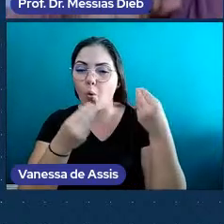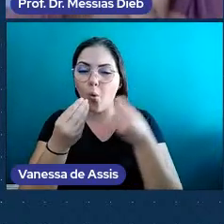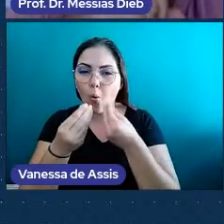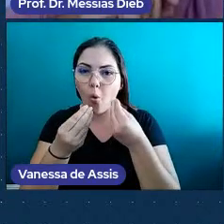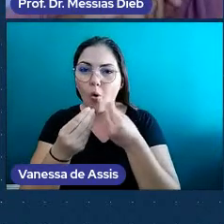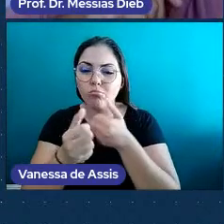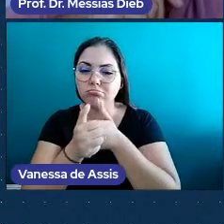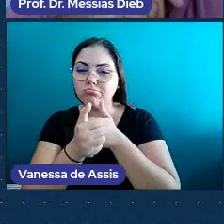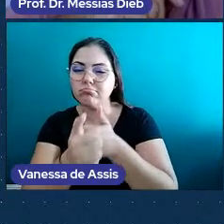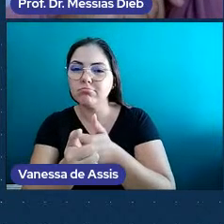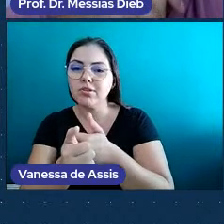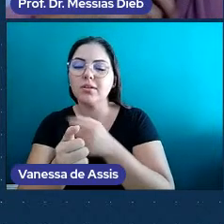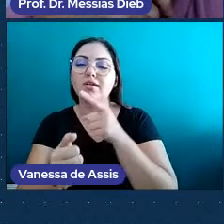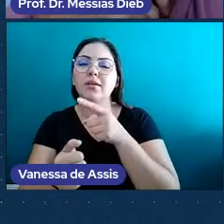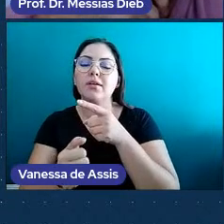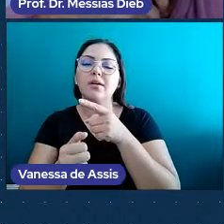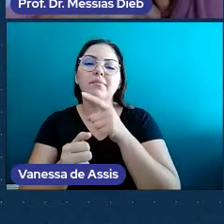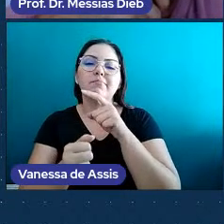tabela